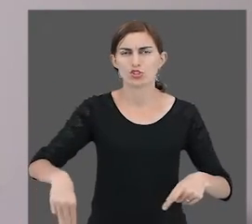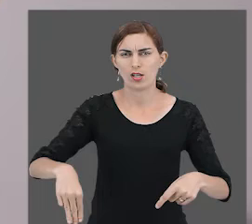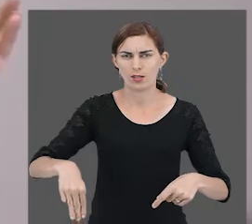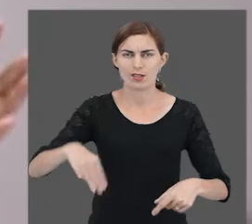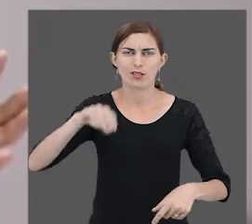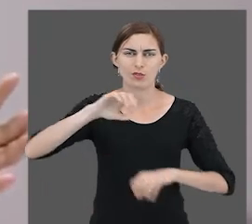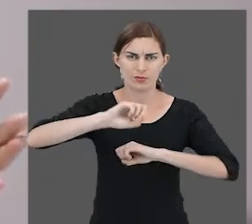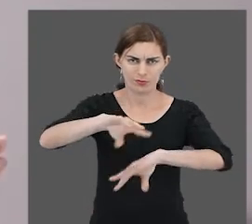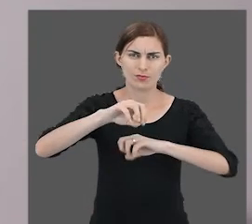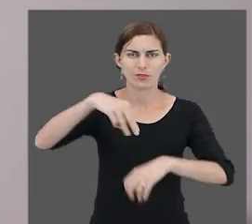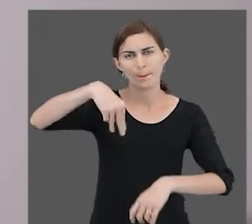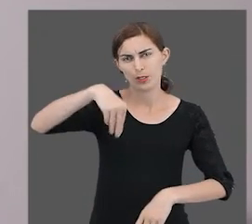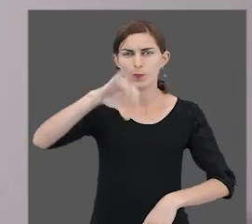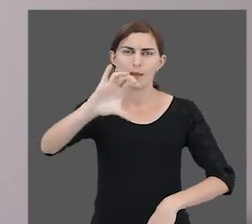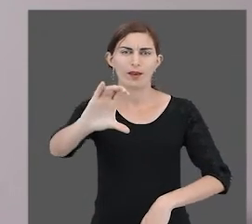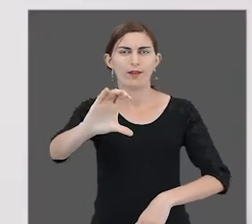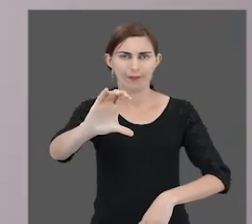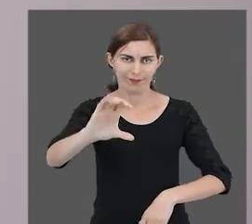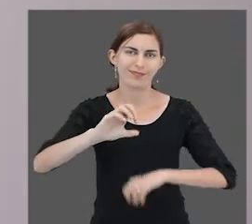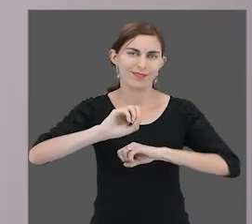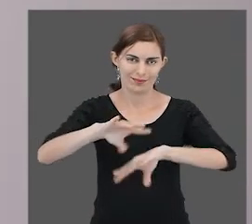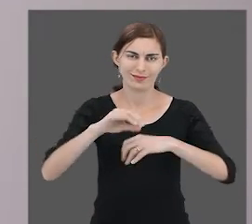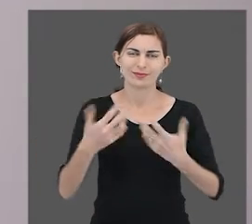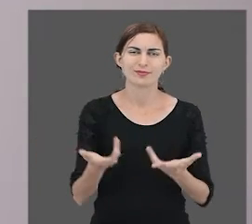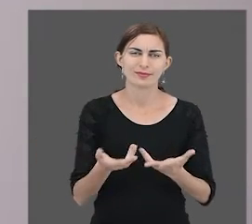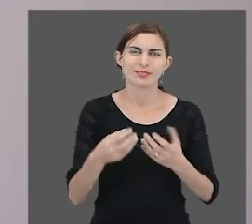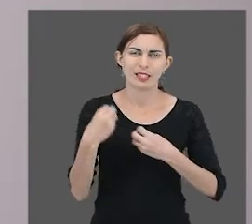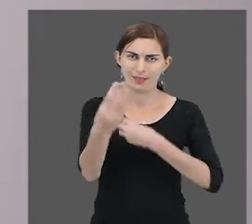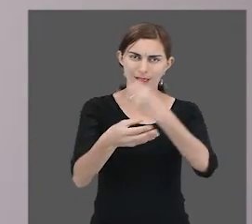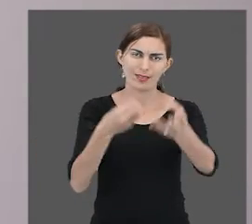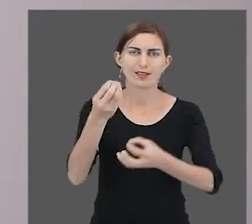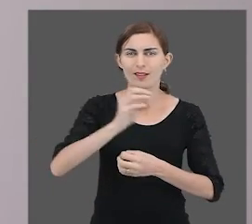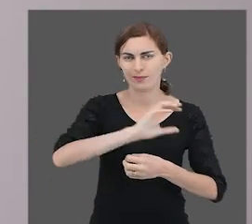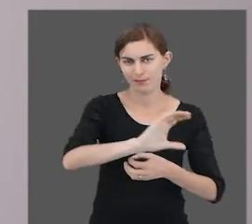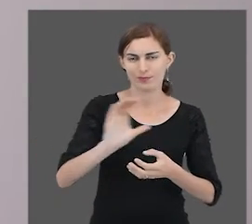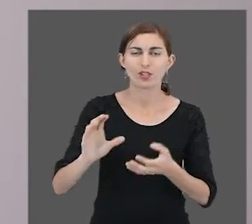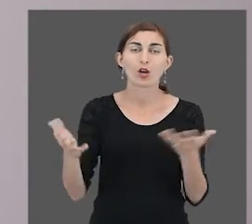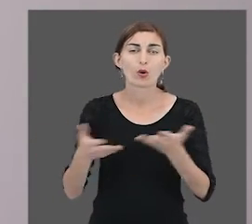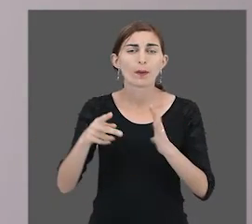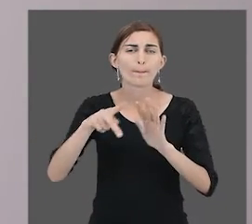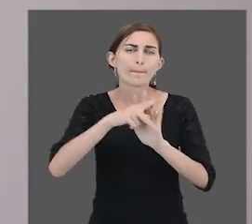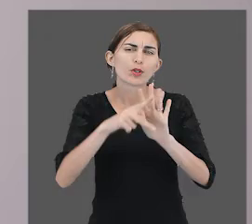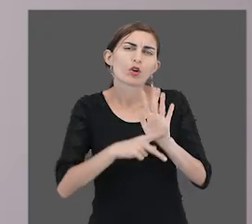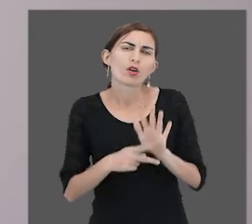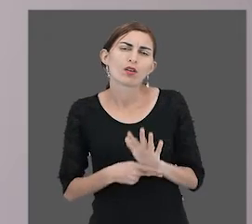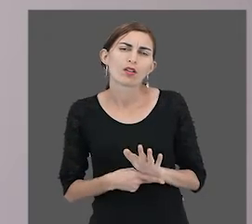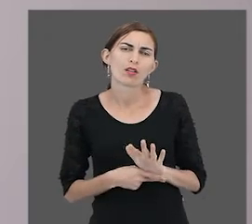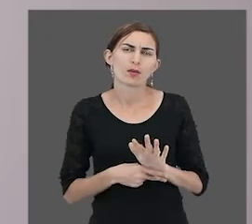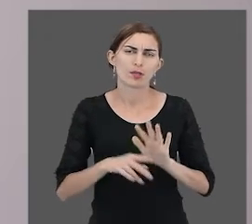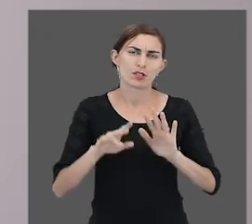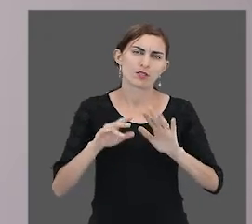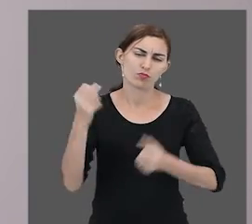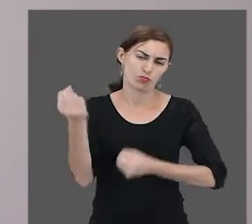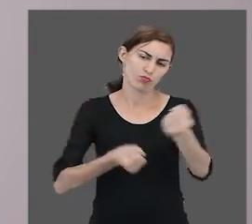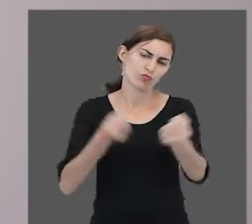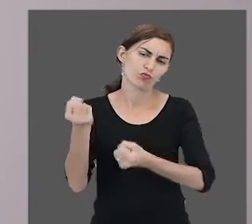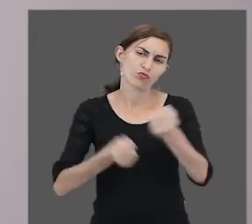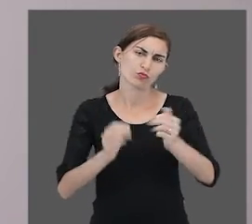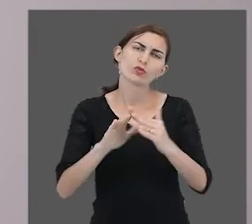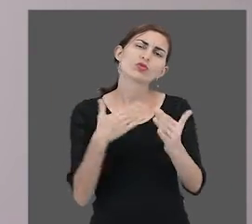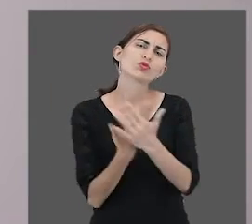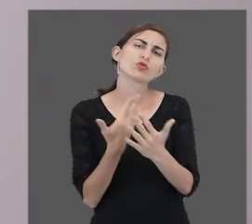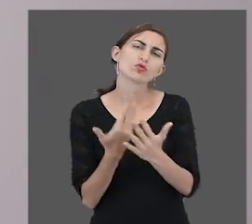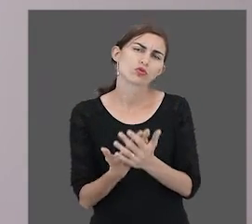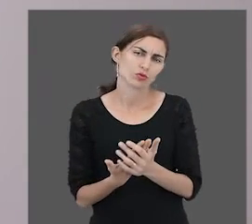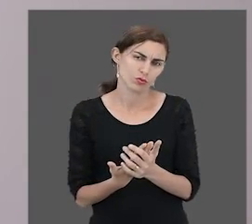Programa Nacional de Alimentação Escolar, ok? Bom, vamos agora falar do Programa Nacional de Transporte Escolar. Como o próprio nome já diz, ele é um